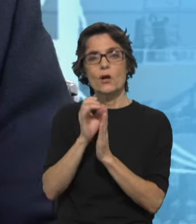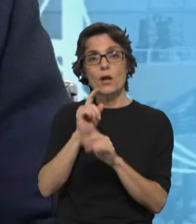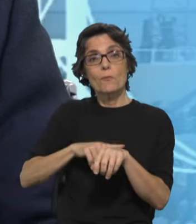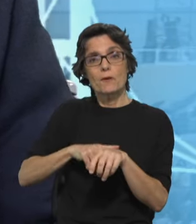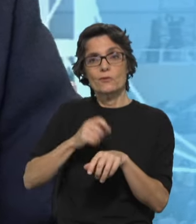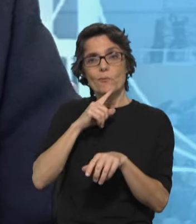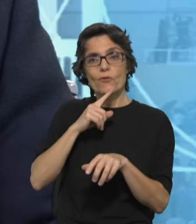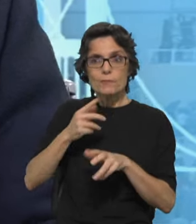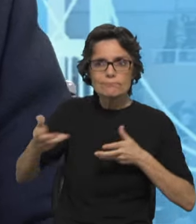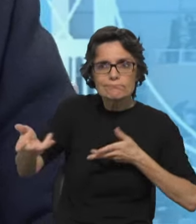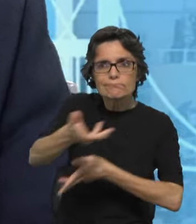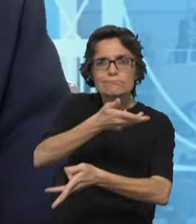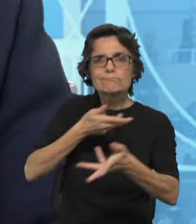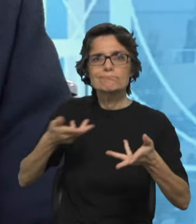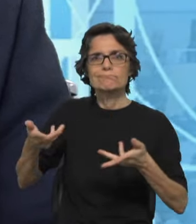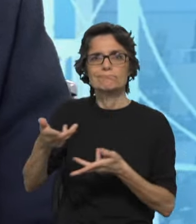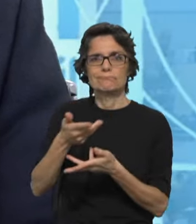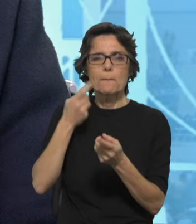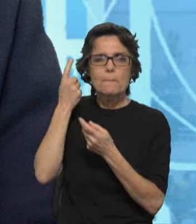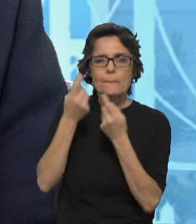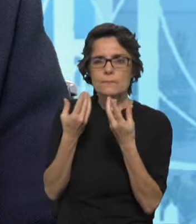a focar-nos aí.